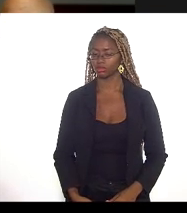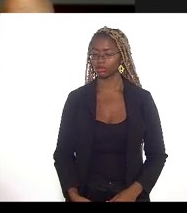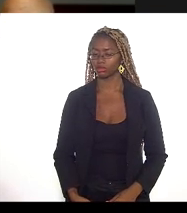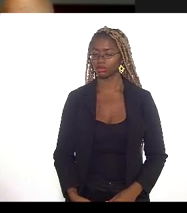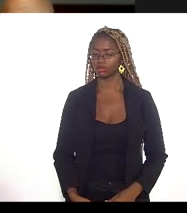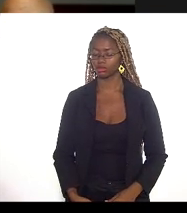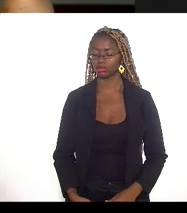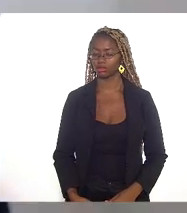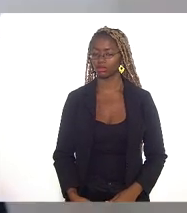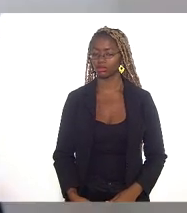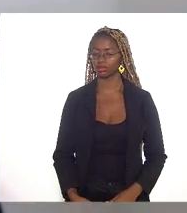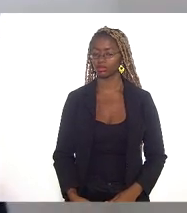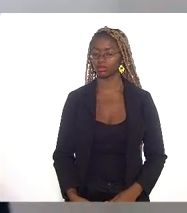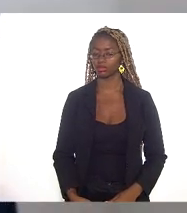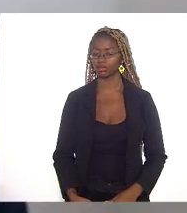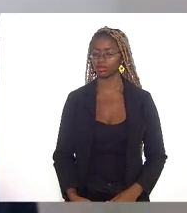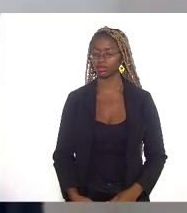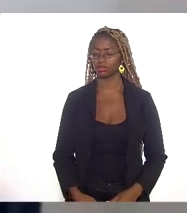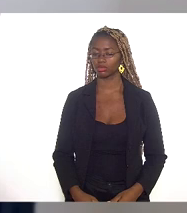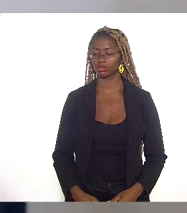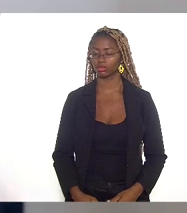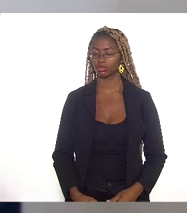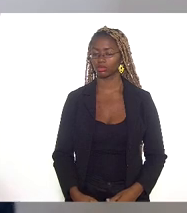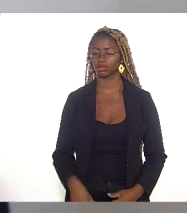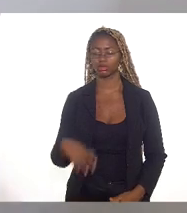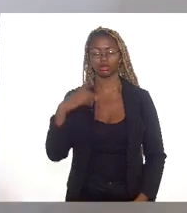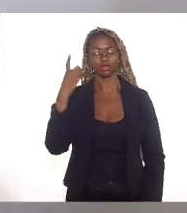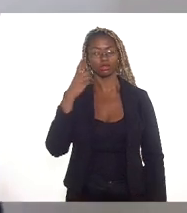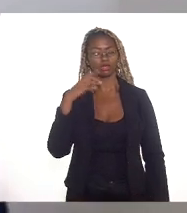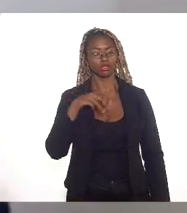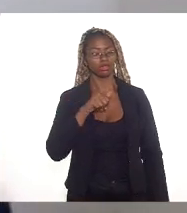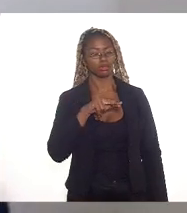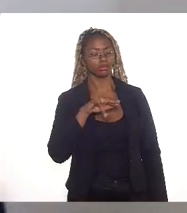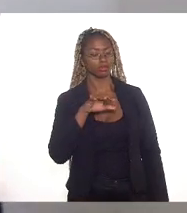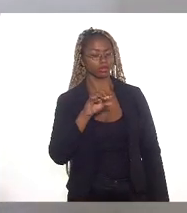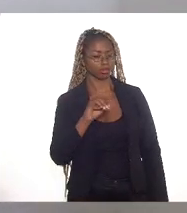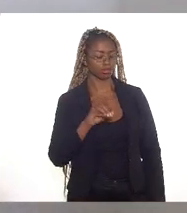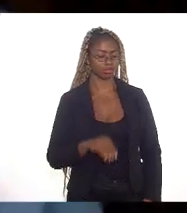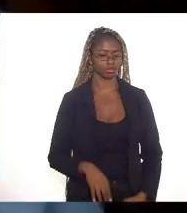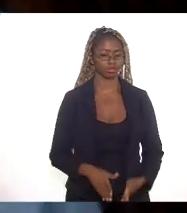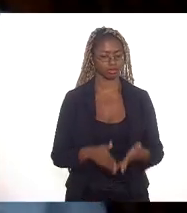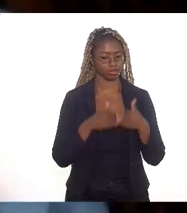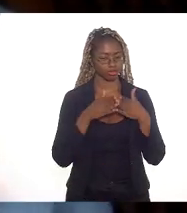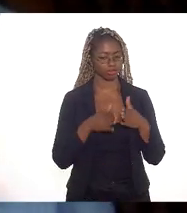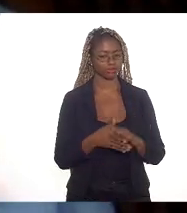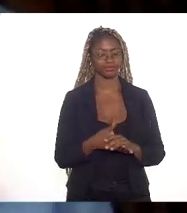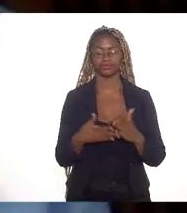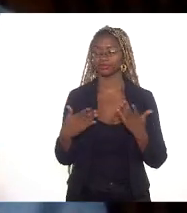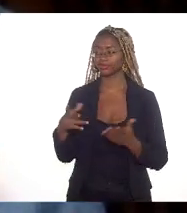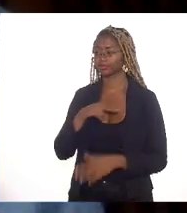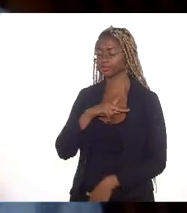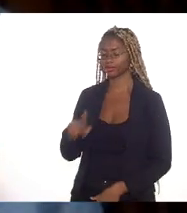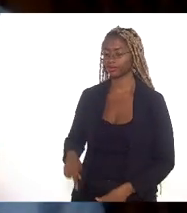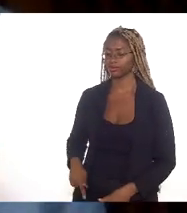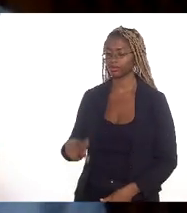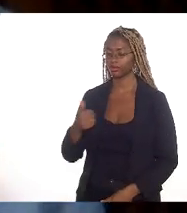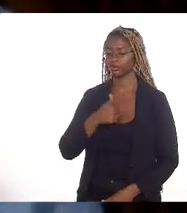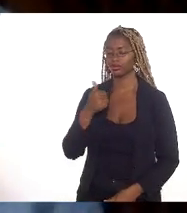Tá, deputado Márcio Pacheco, por favor. Senhor presidente, em primeiro lugar,